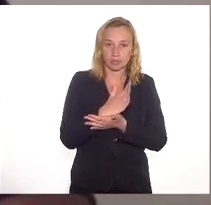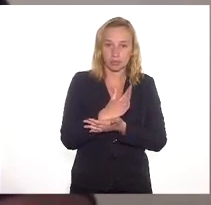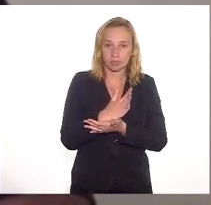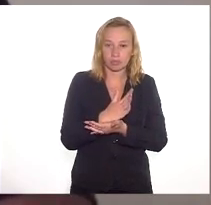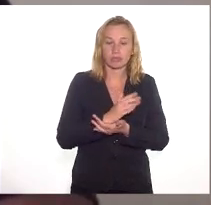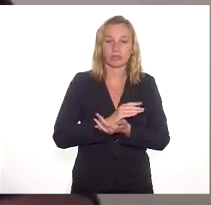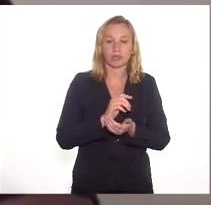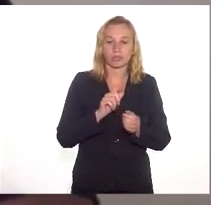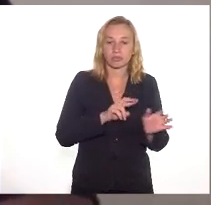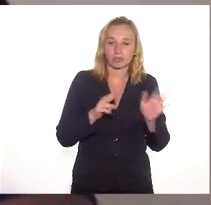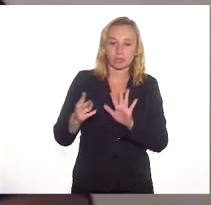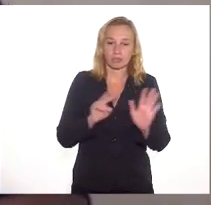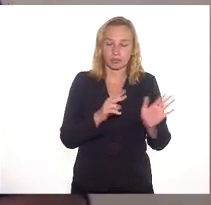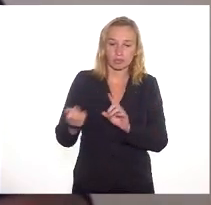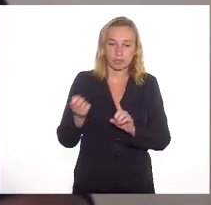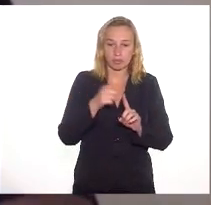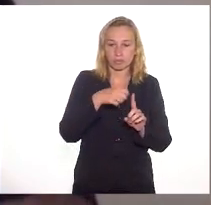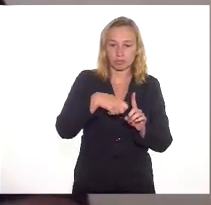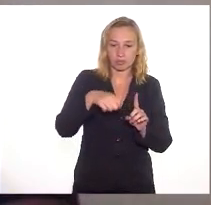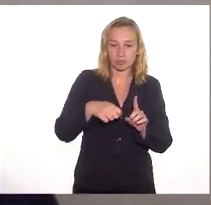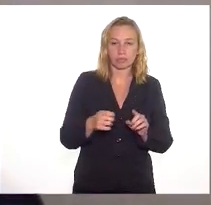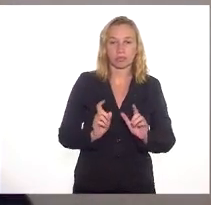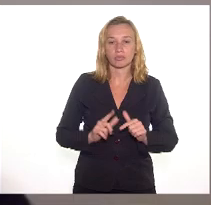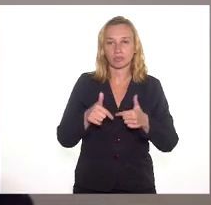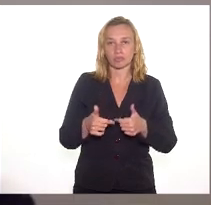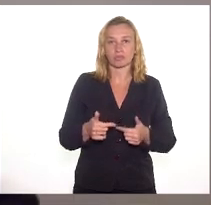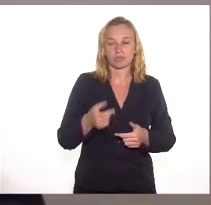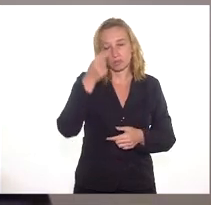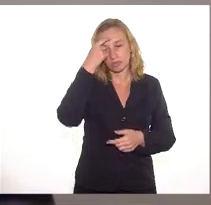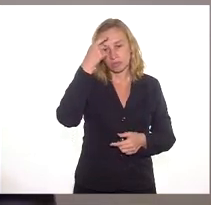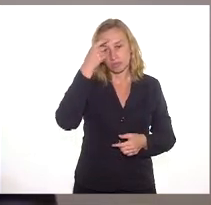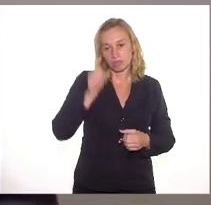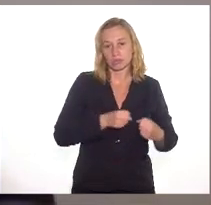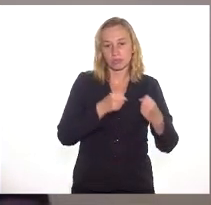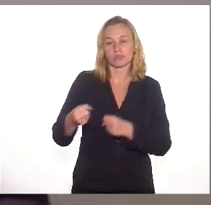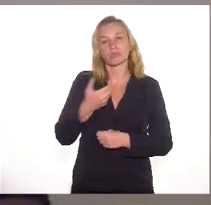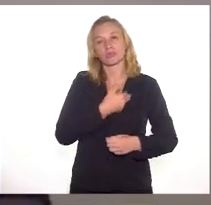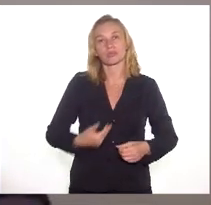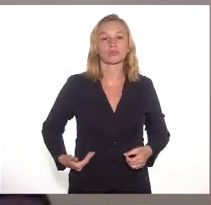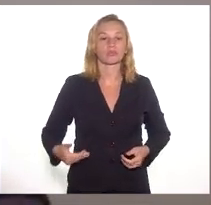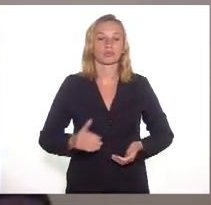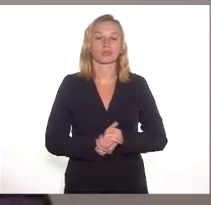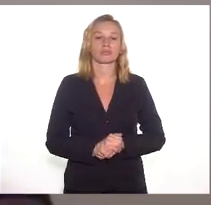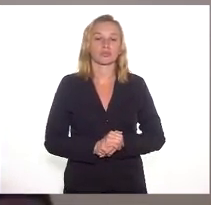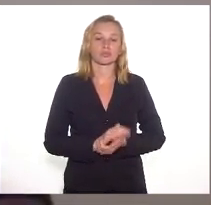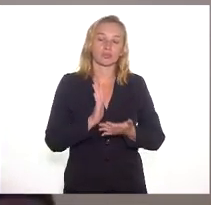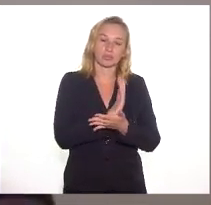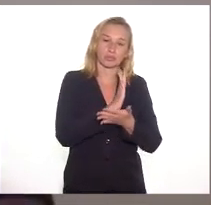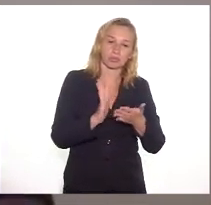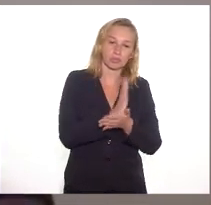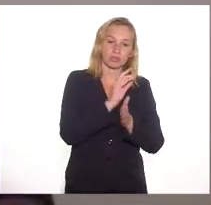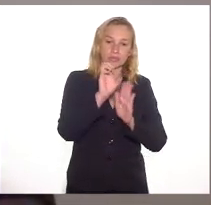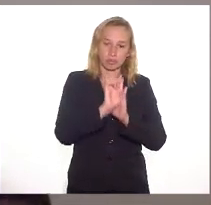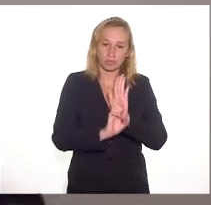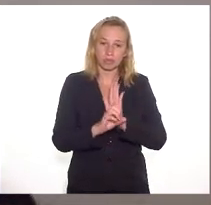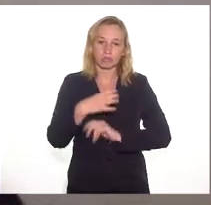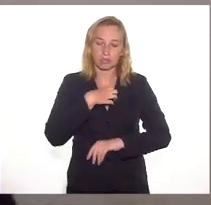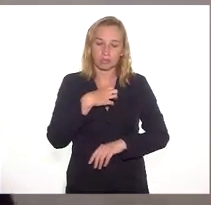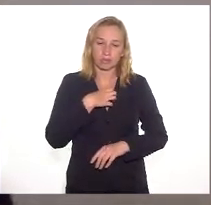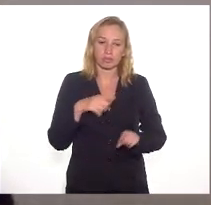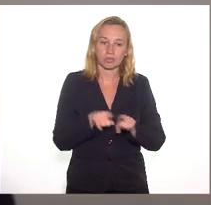dias, semanas, meses de ações e conscientizações para o poder público. Algumas emendas vão no sentido também